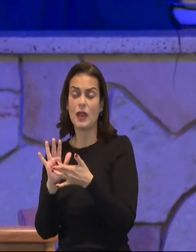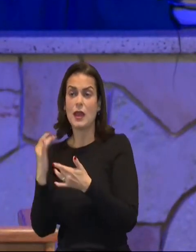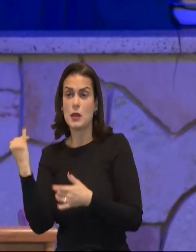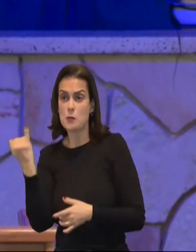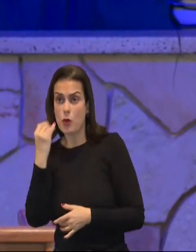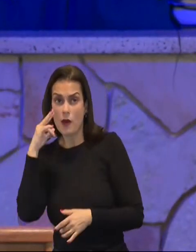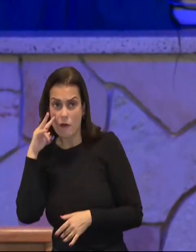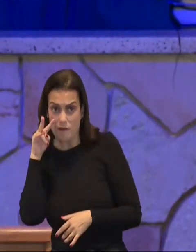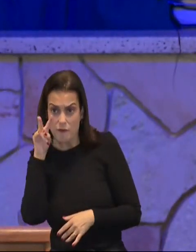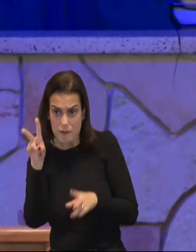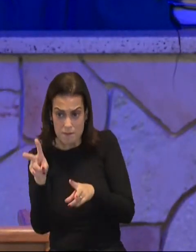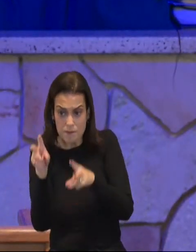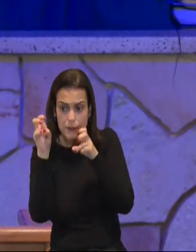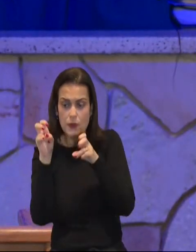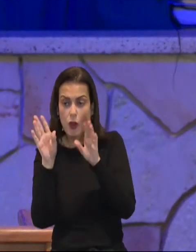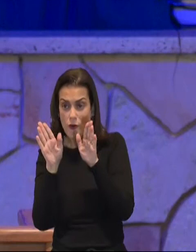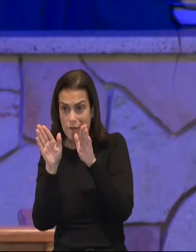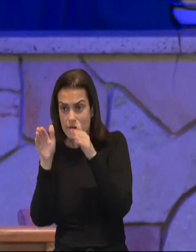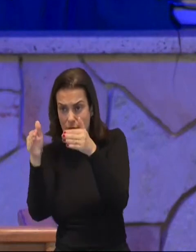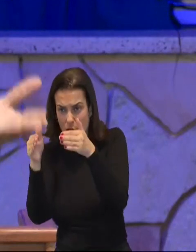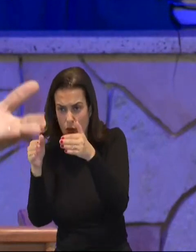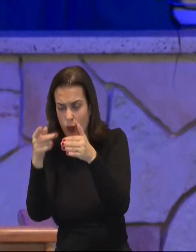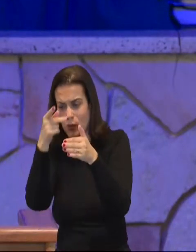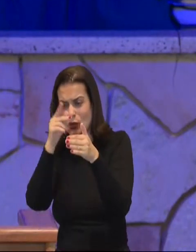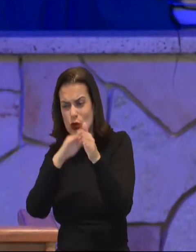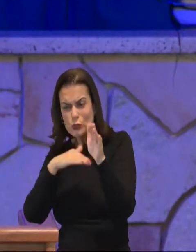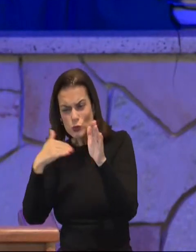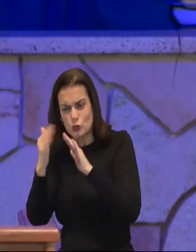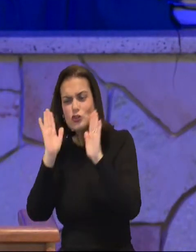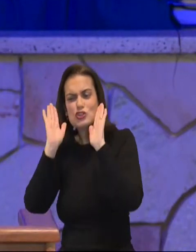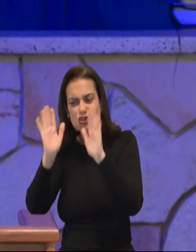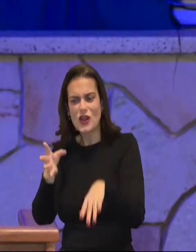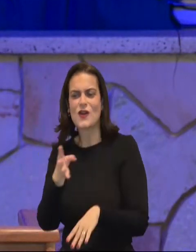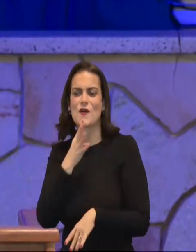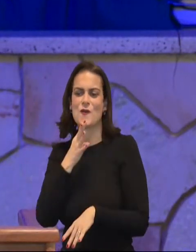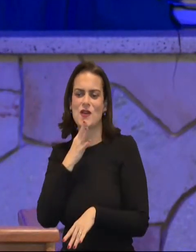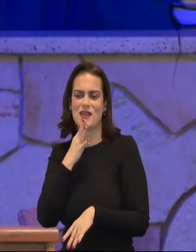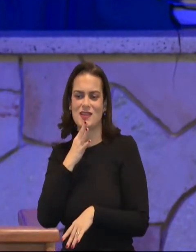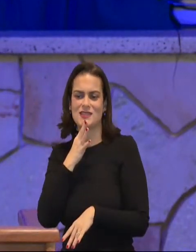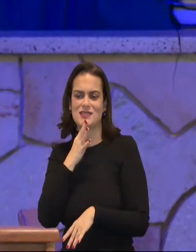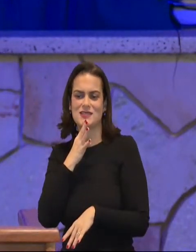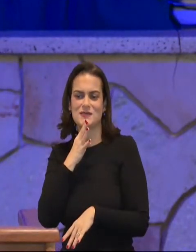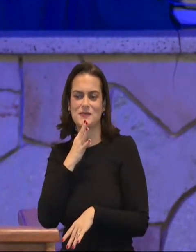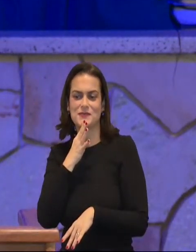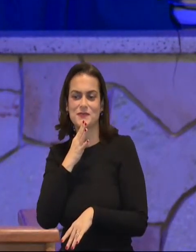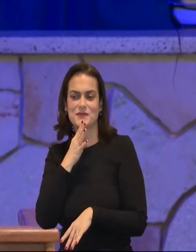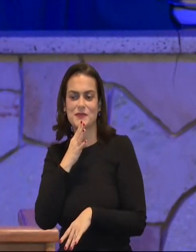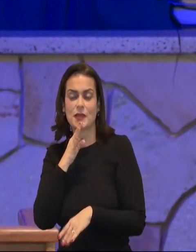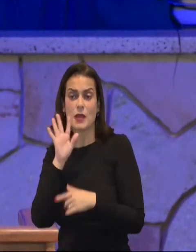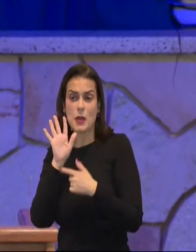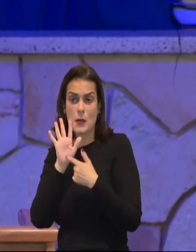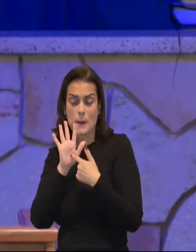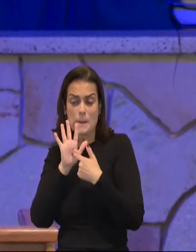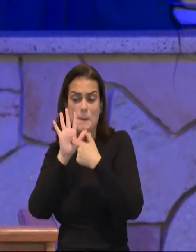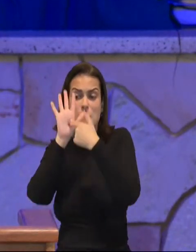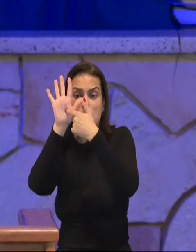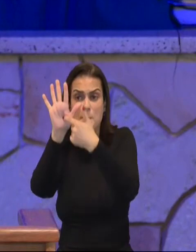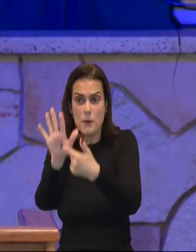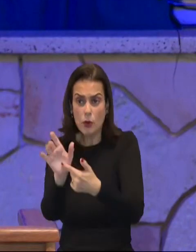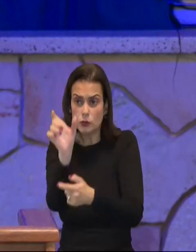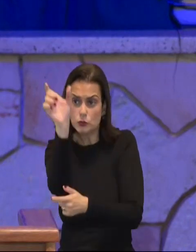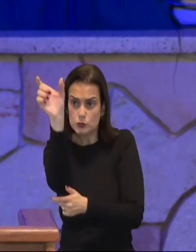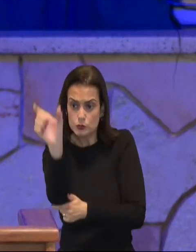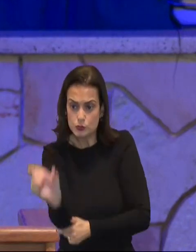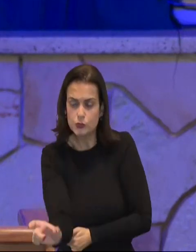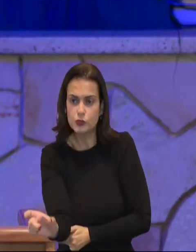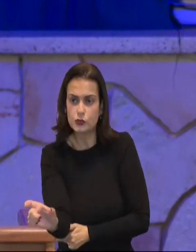ver como o foco que aquele pintor, que os irmãos já conhecem qual é, o Rembrandt, ele dá luz exatamente no personagem que ele